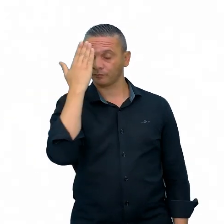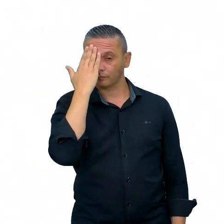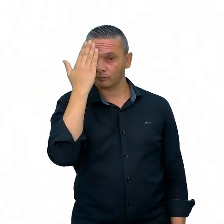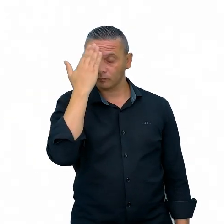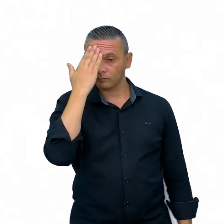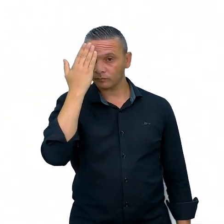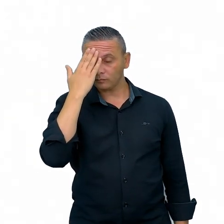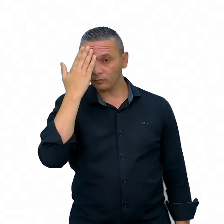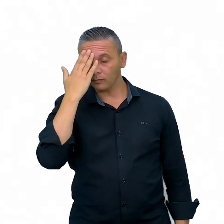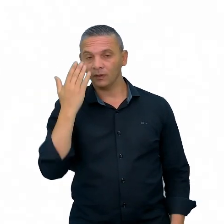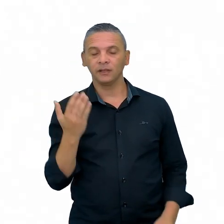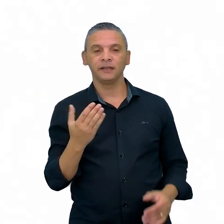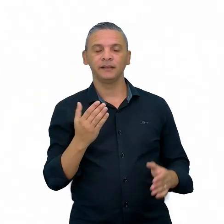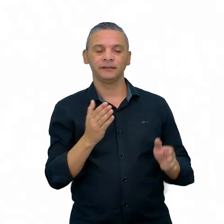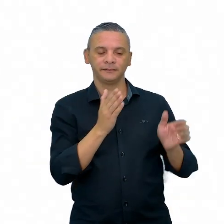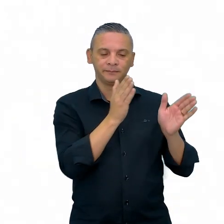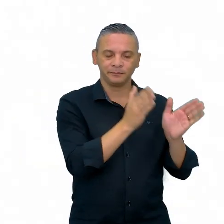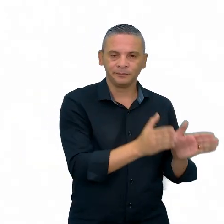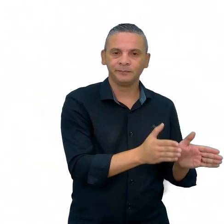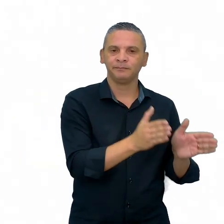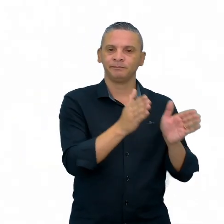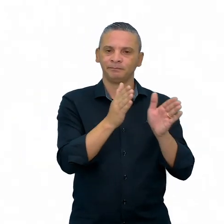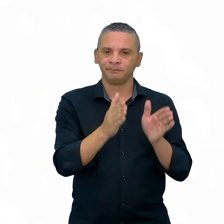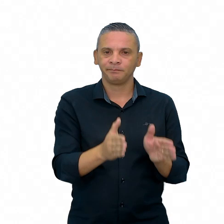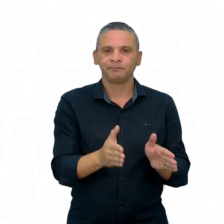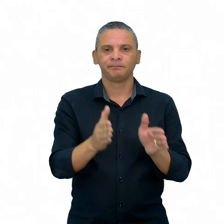os estágios, né, os degraus